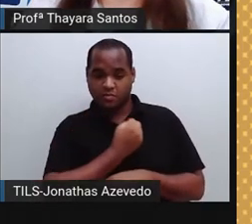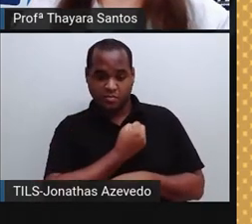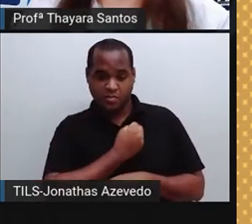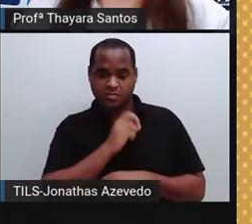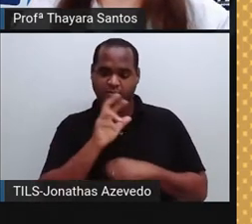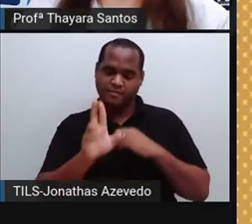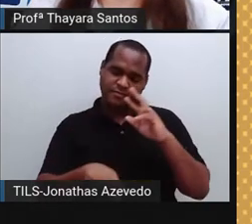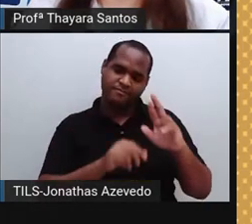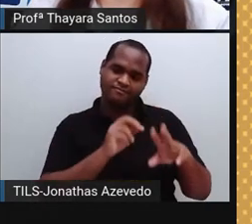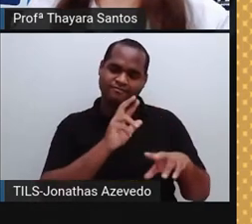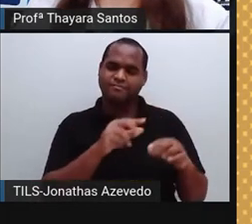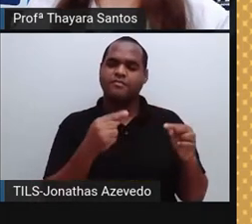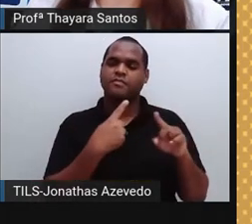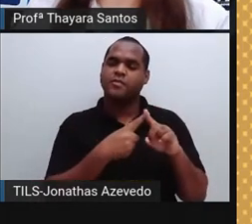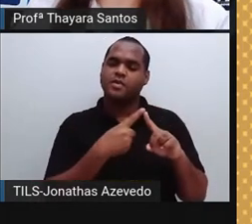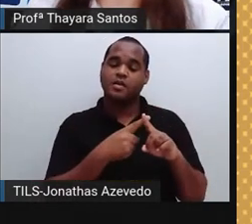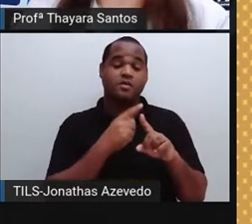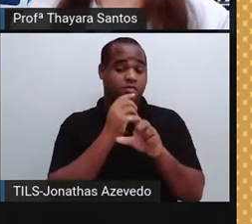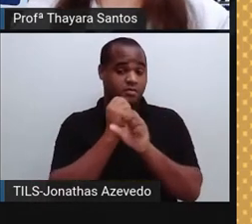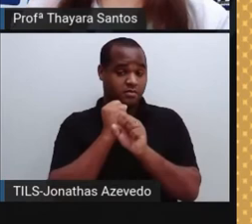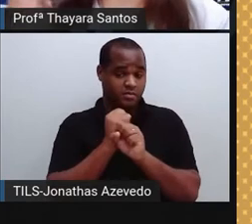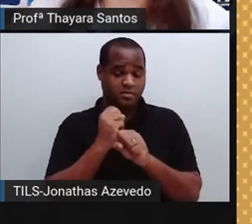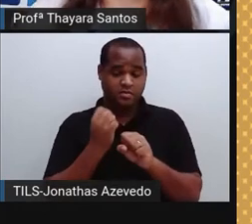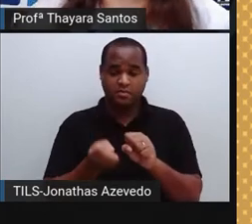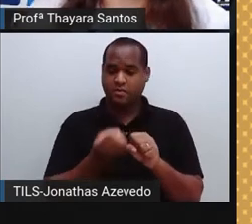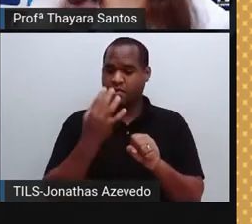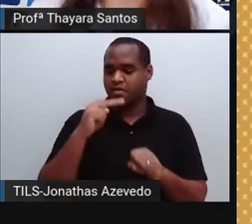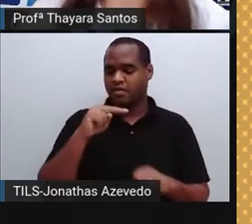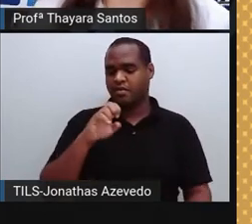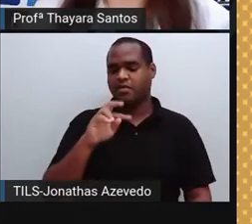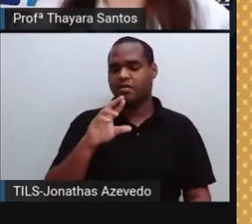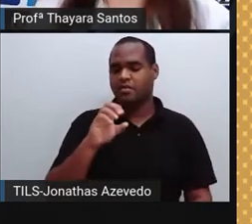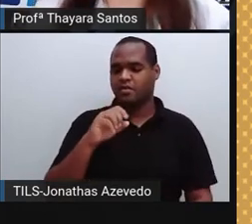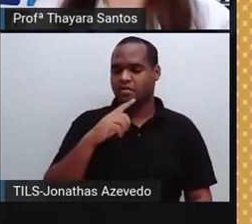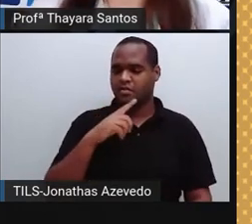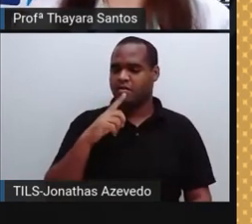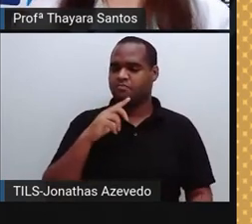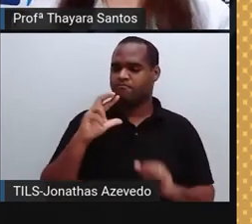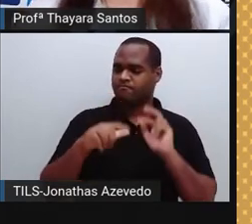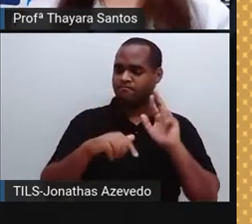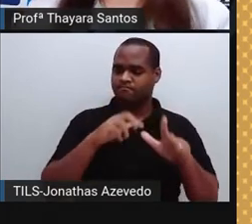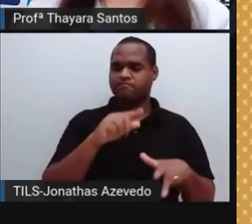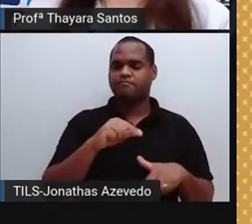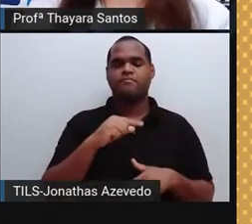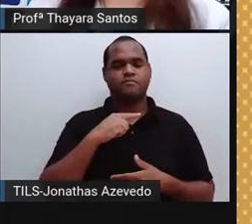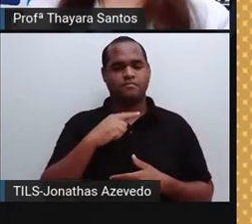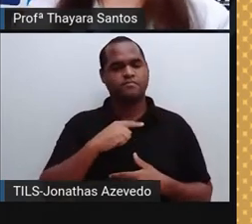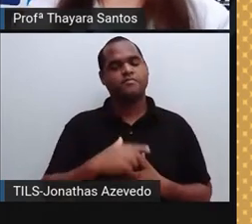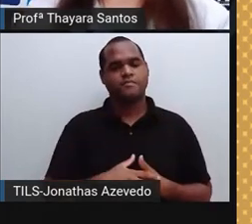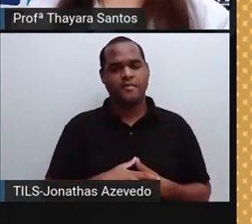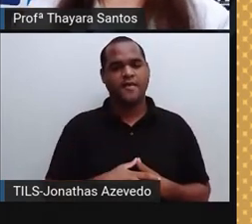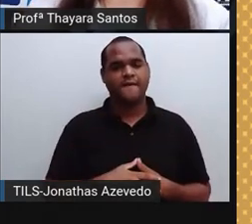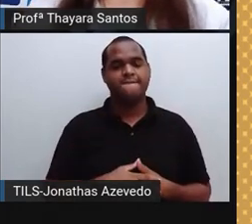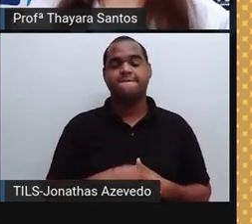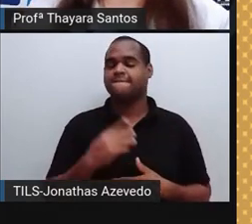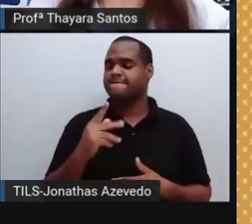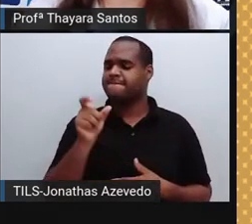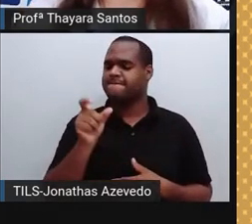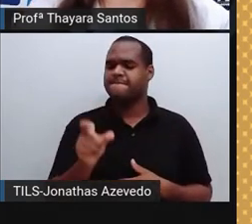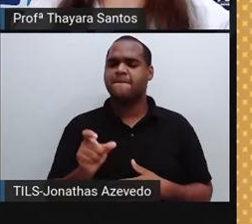diferente porque a quantidade de nêutrons no núcleo daquele elemento vai ser diferente. Então,